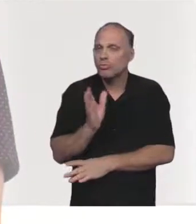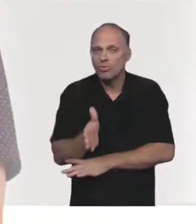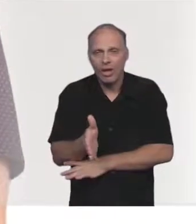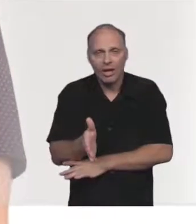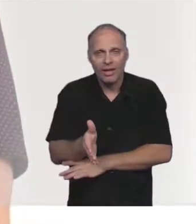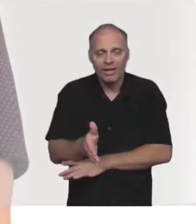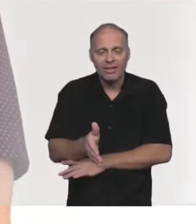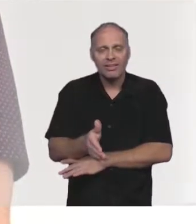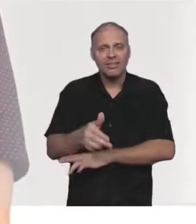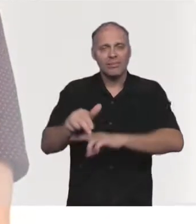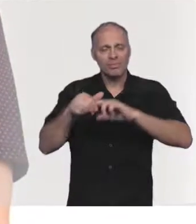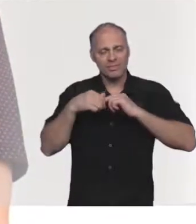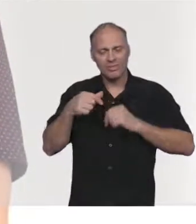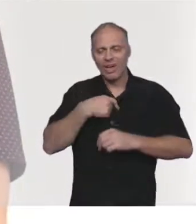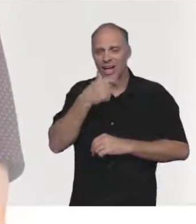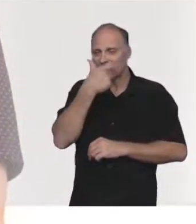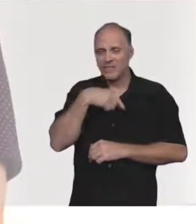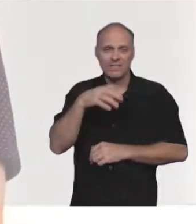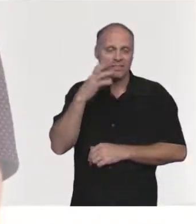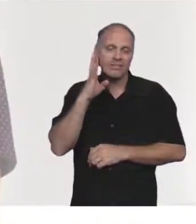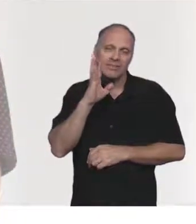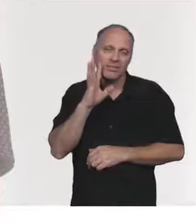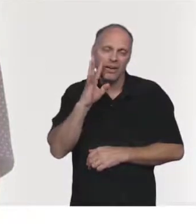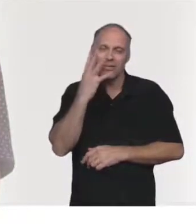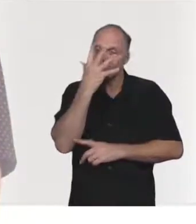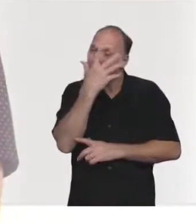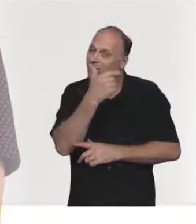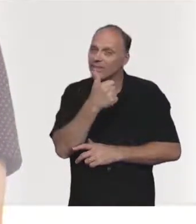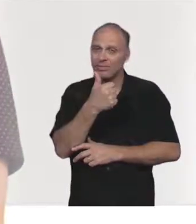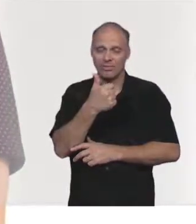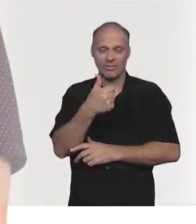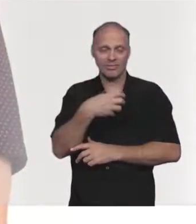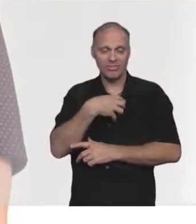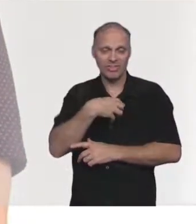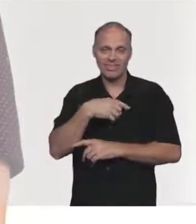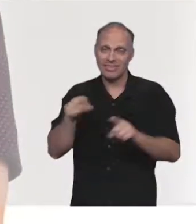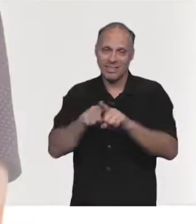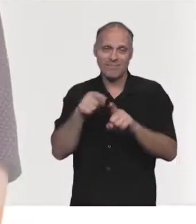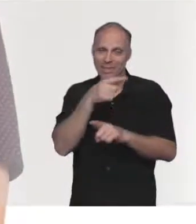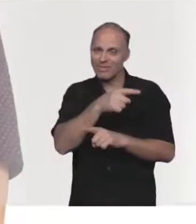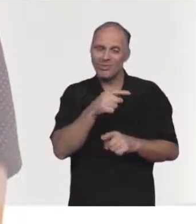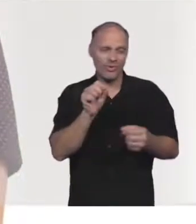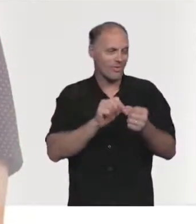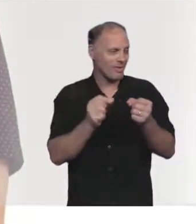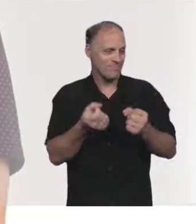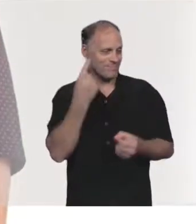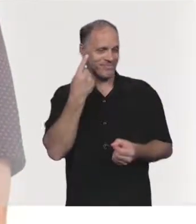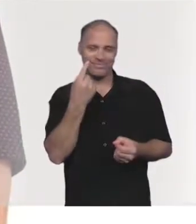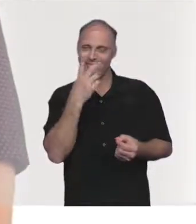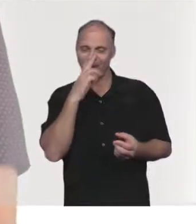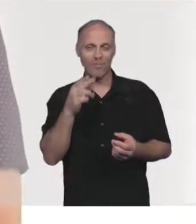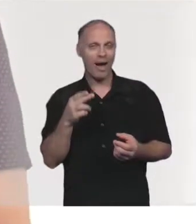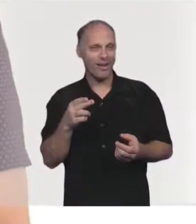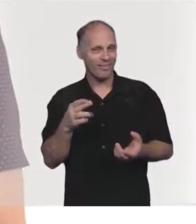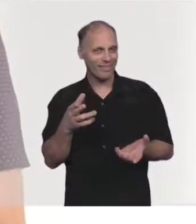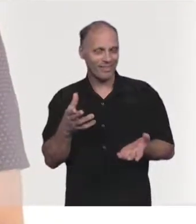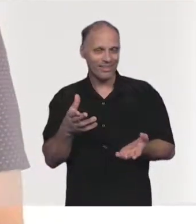E isso eu achei muito bonito isso, assim. E é engraçado tu fazer essa comparação